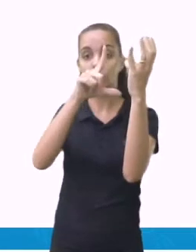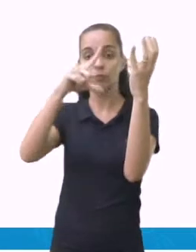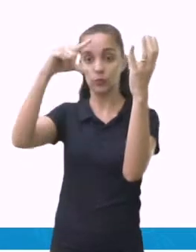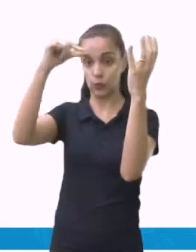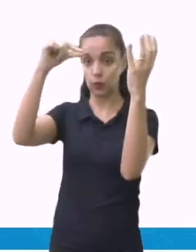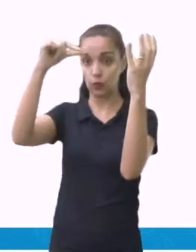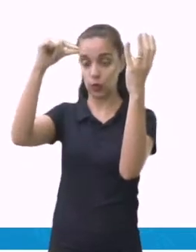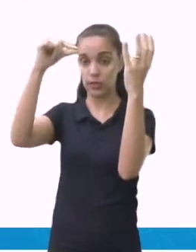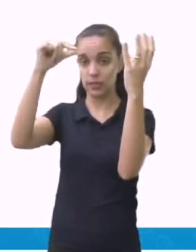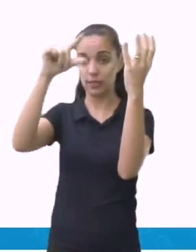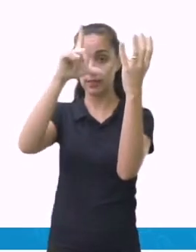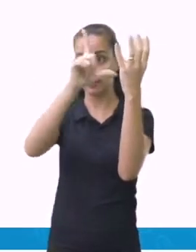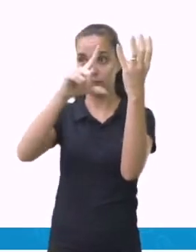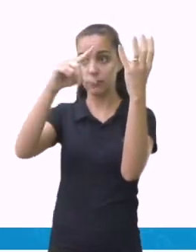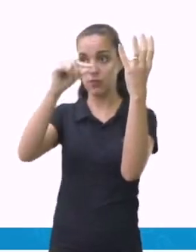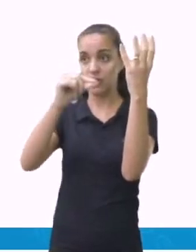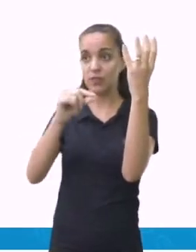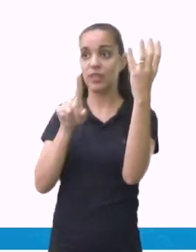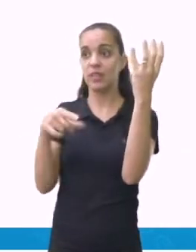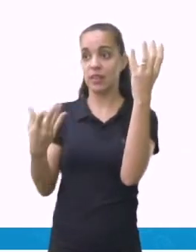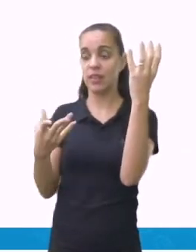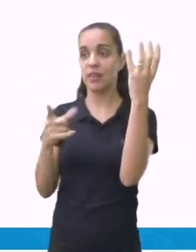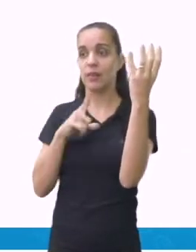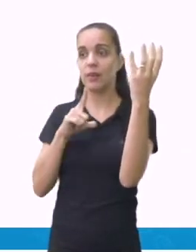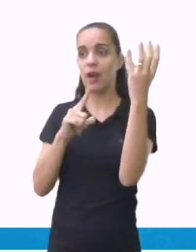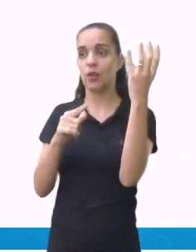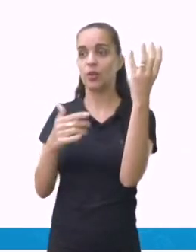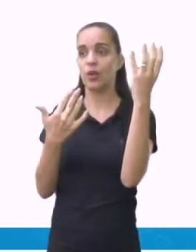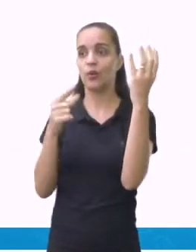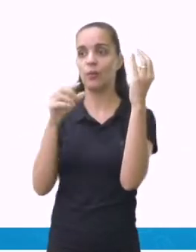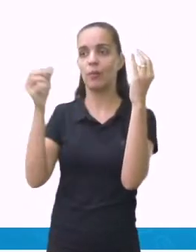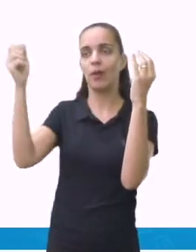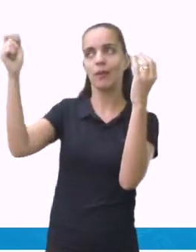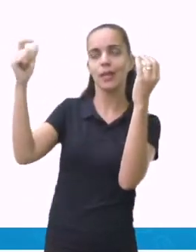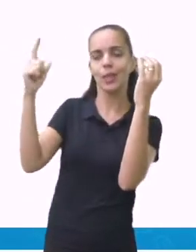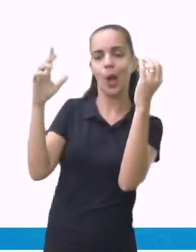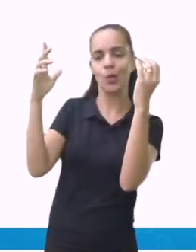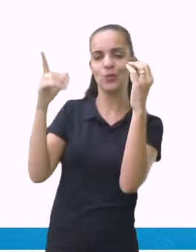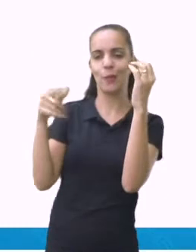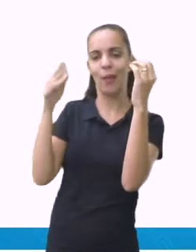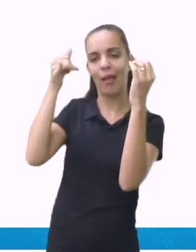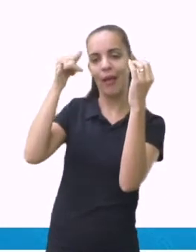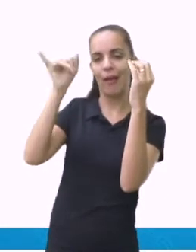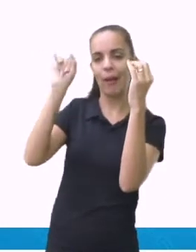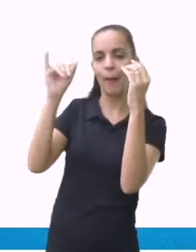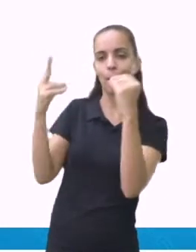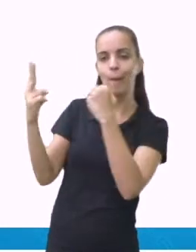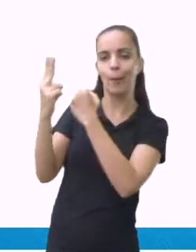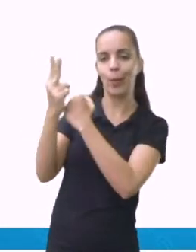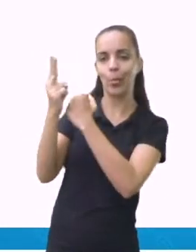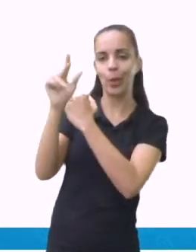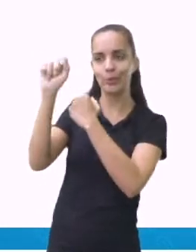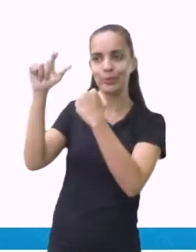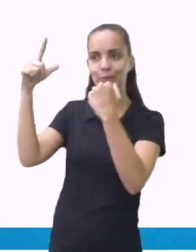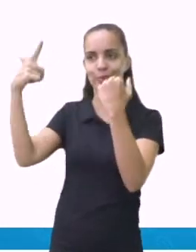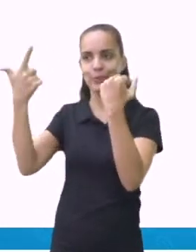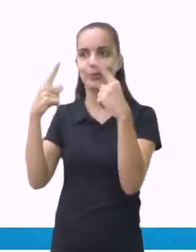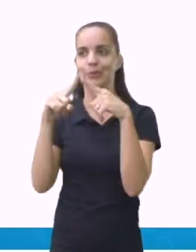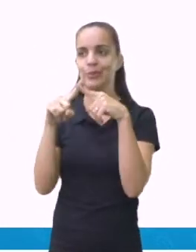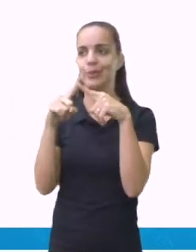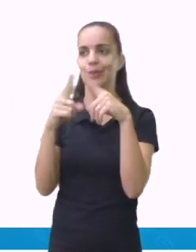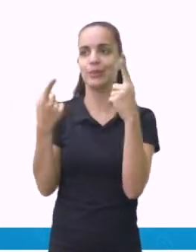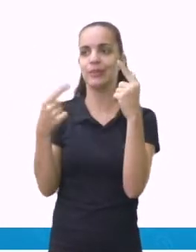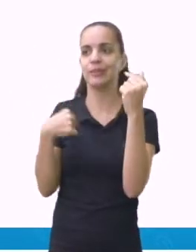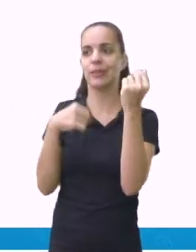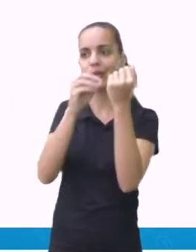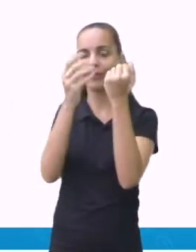Temos as folhas, que é aquilo que dá sombra, o balanço, a gente consegue perceber o vento